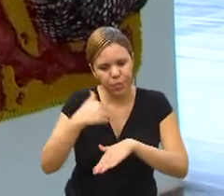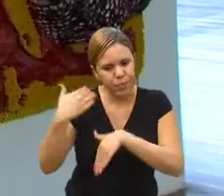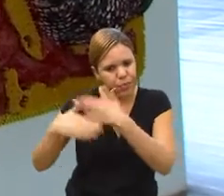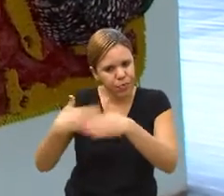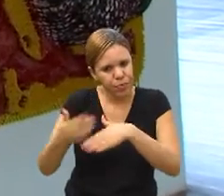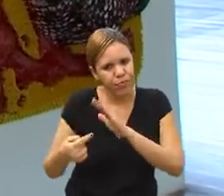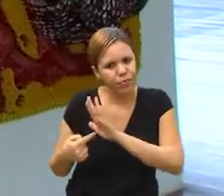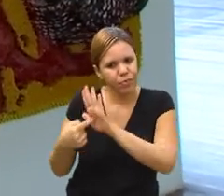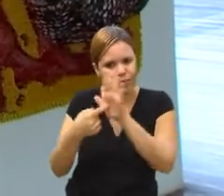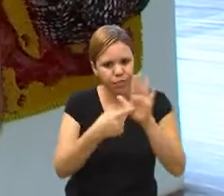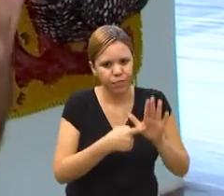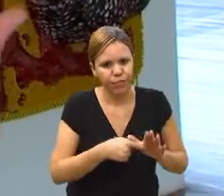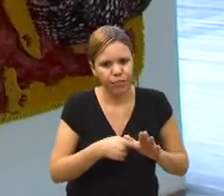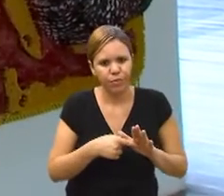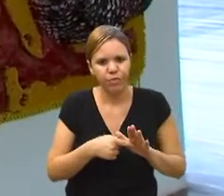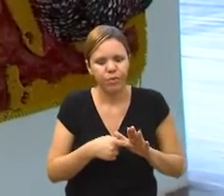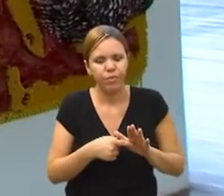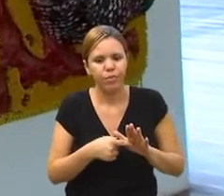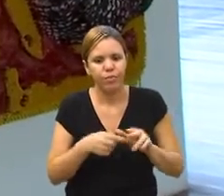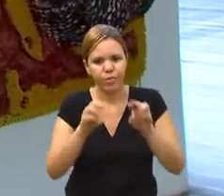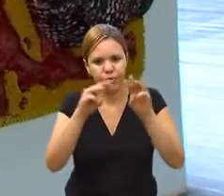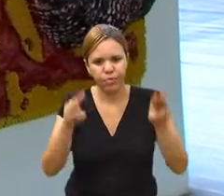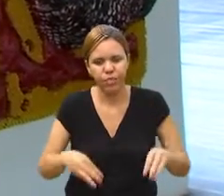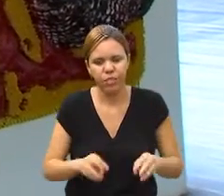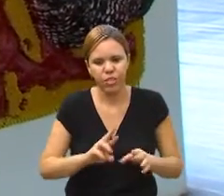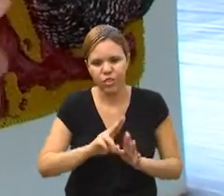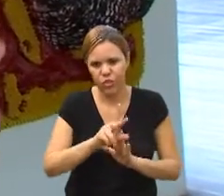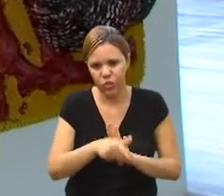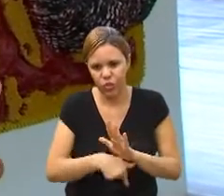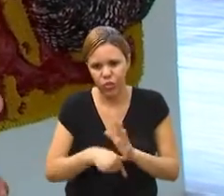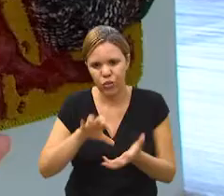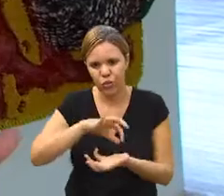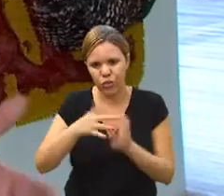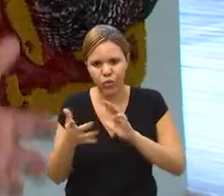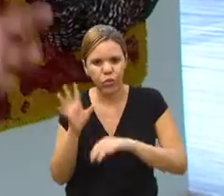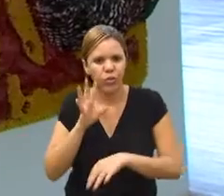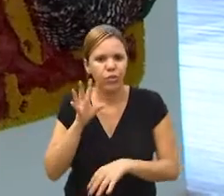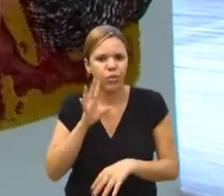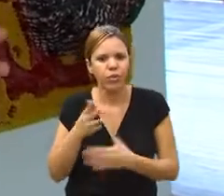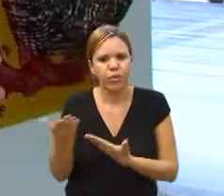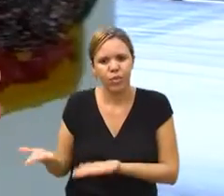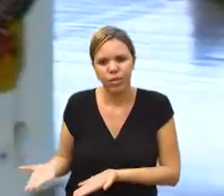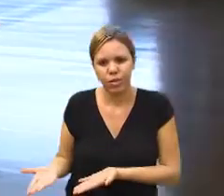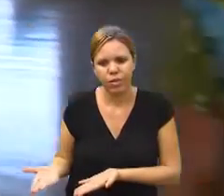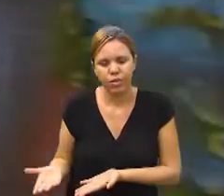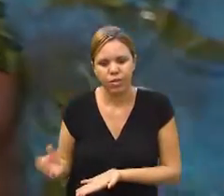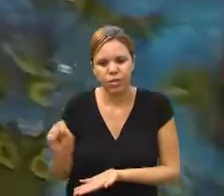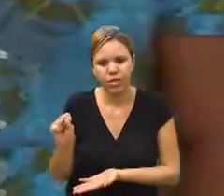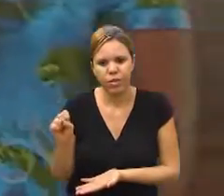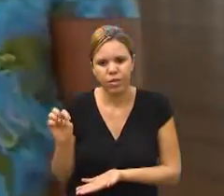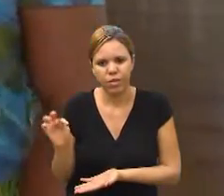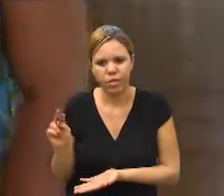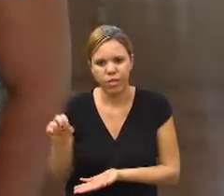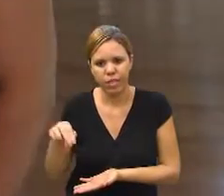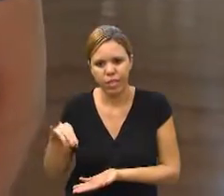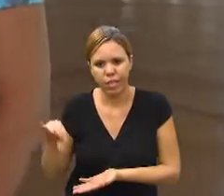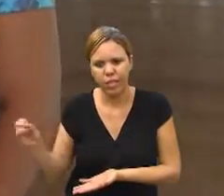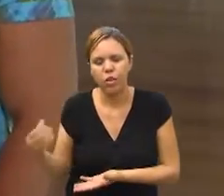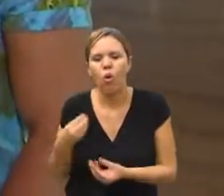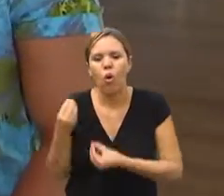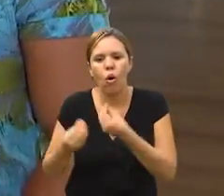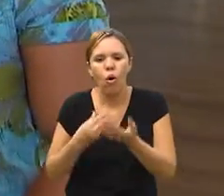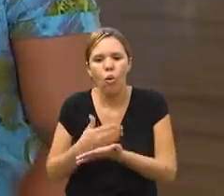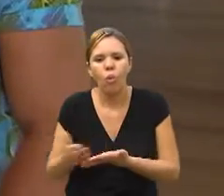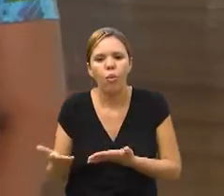vai mostrar também a exposição, são várias obras bem bacanas. Bom, Estênio, fala pra gente como começou essa sua